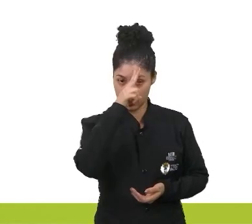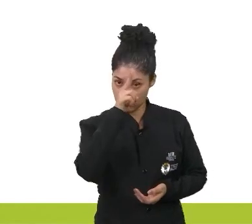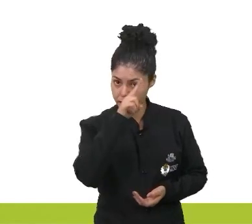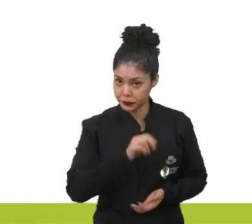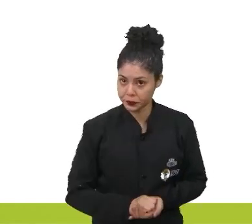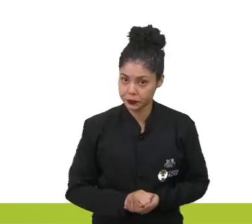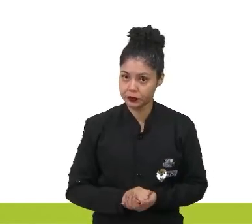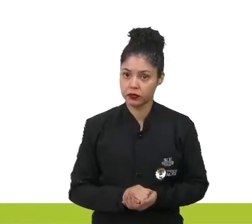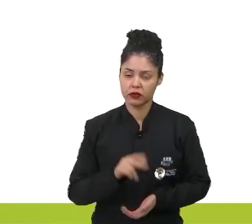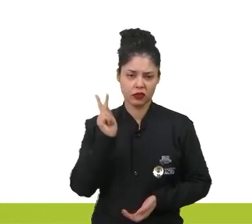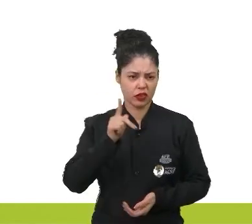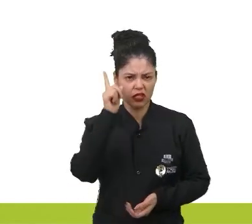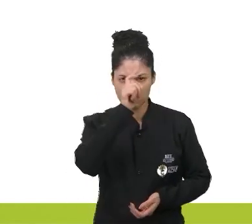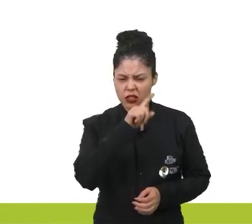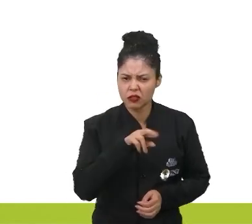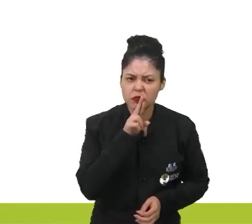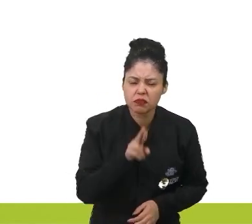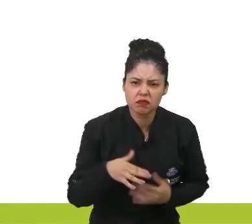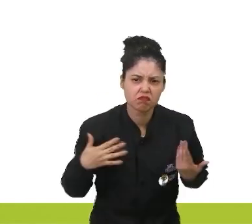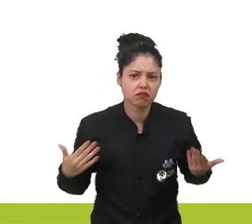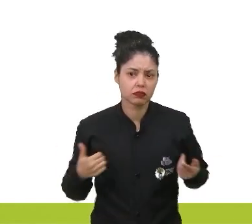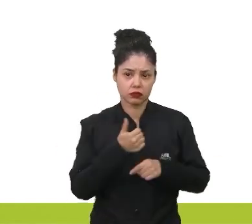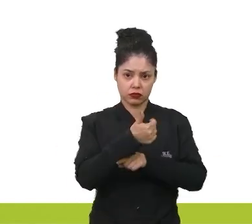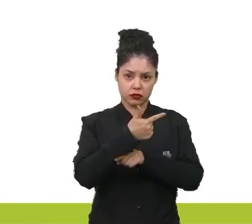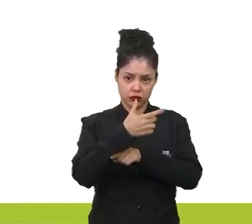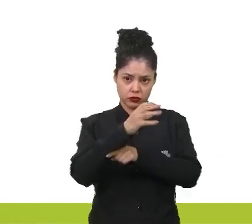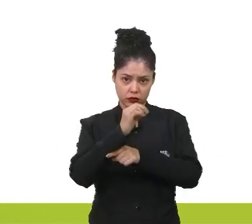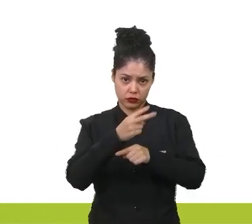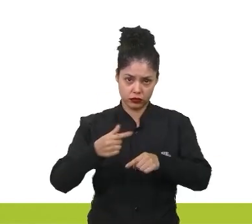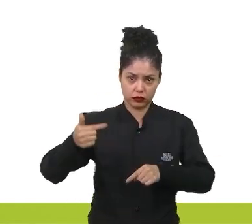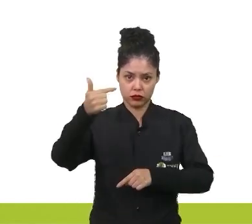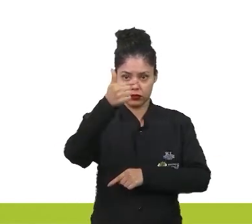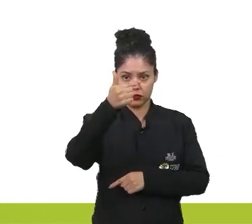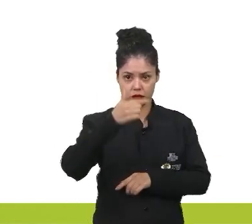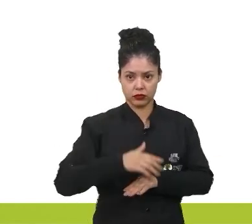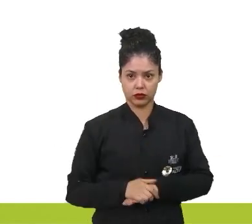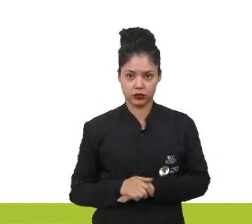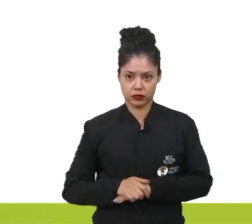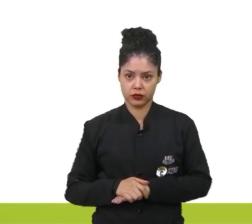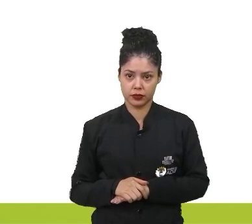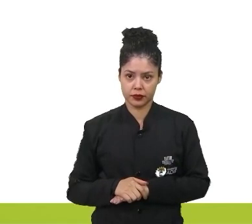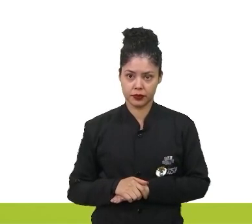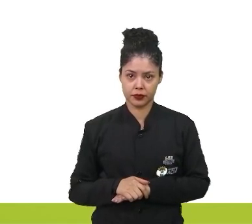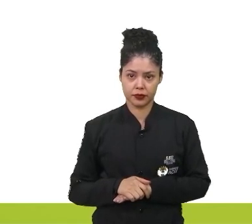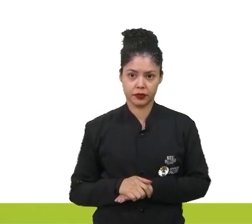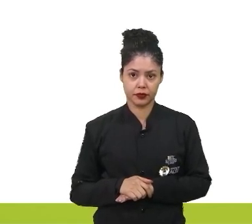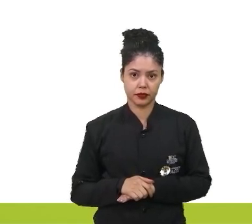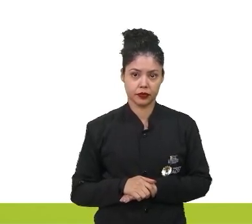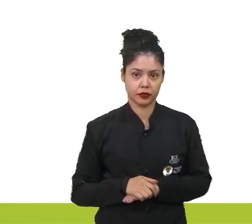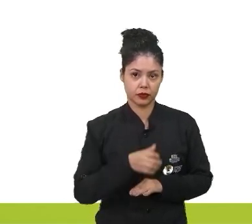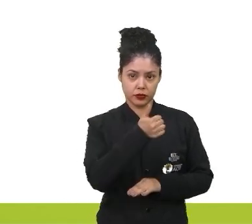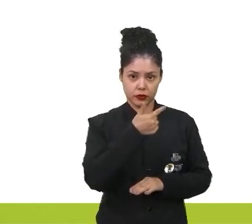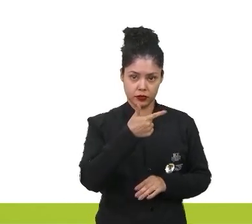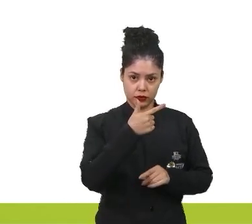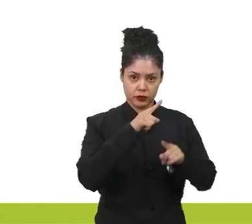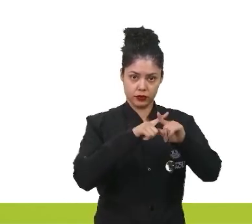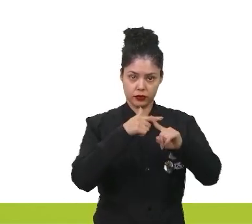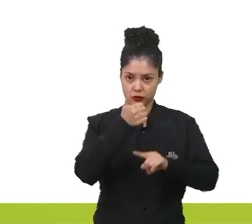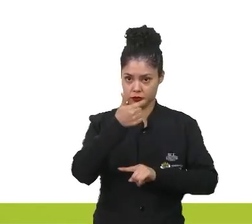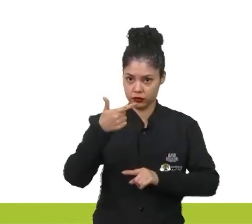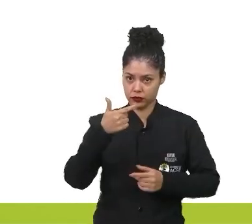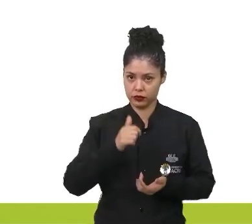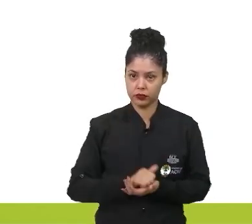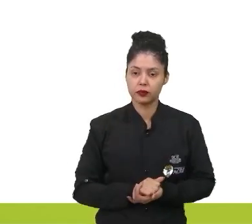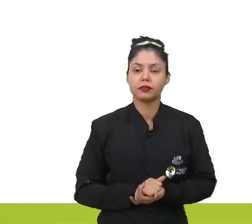fazendo o cálculo. Professor, eu tenho dificuldade com cálculo, então eu tenho 120 ao quadrado, pega a parte inteira, né? Vai ficar 12 vezes 12,